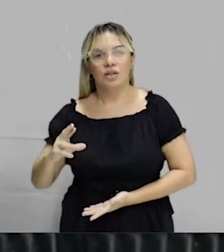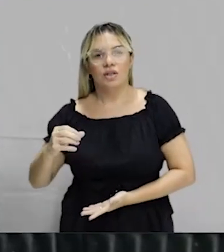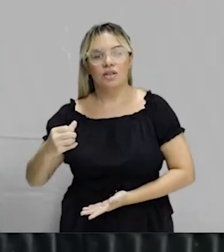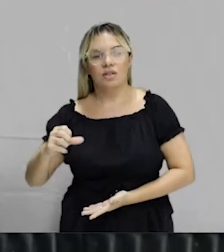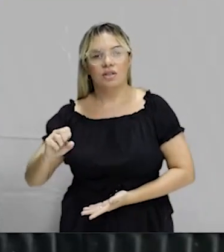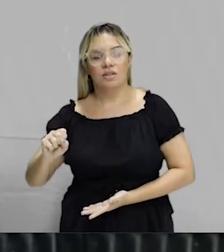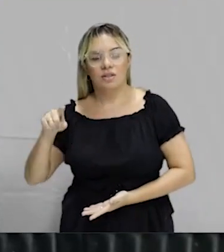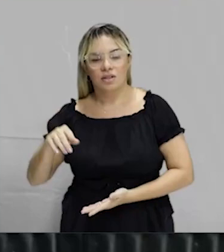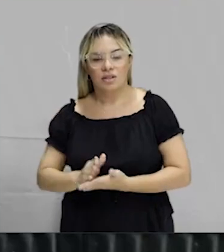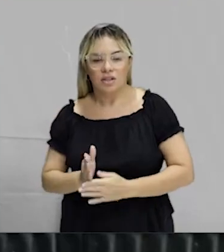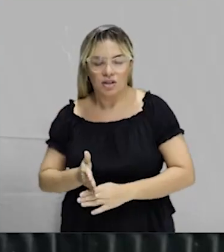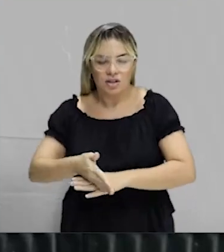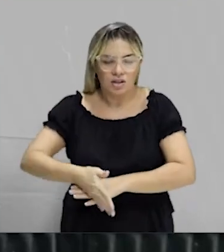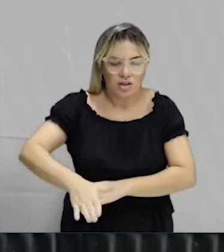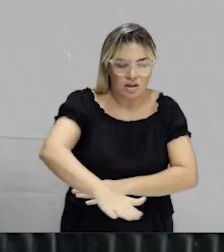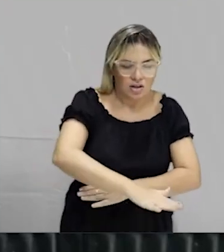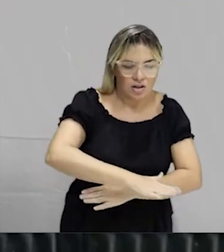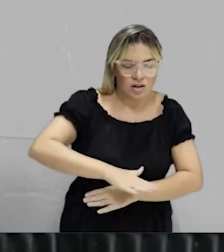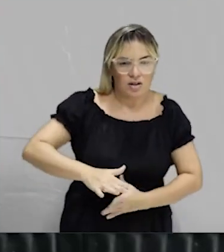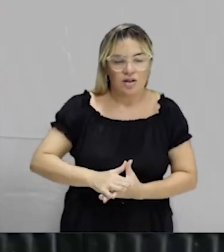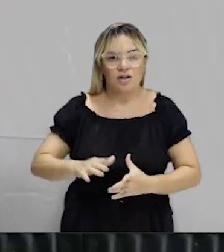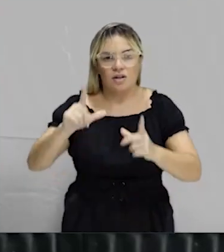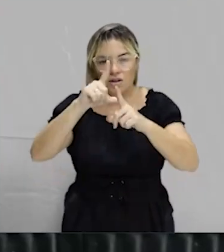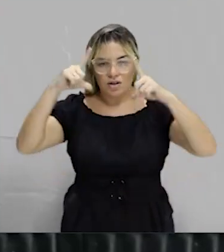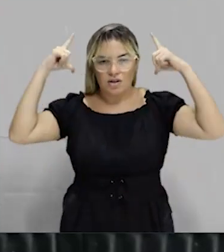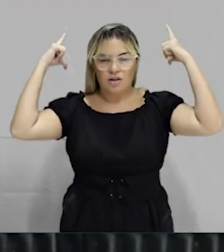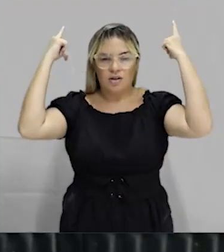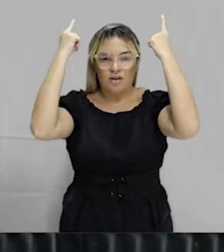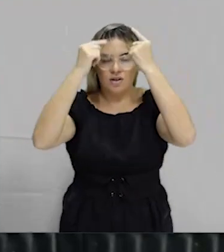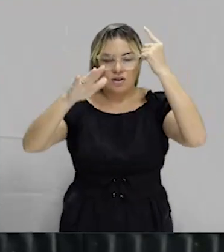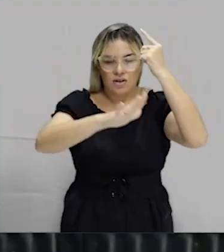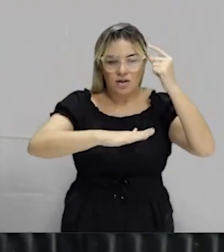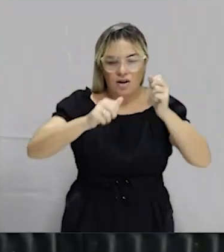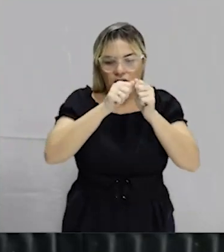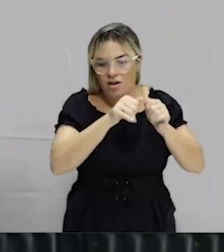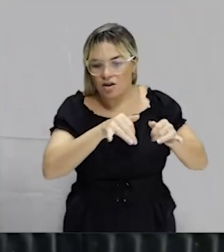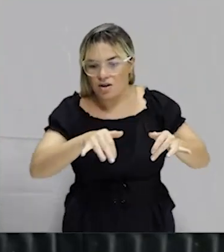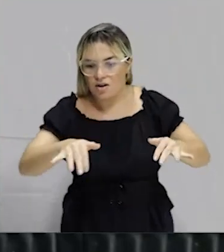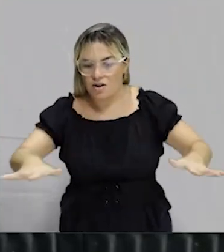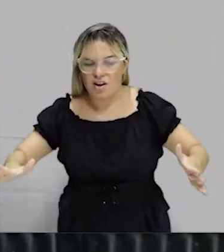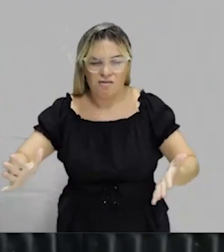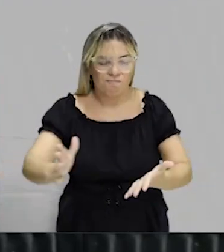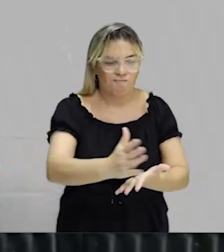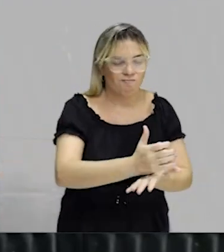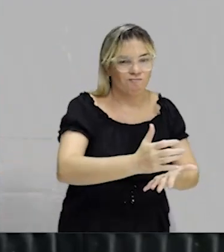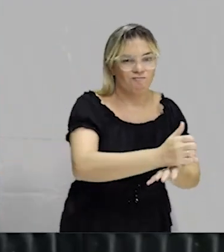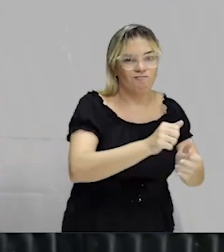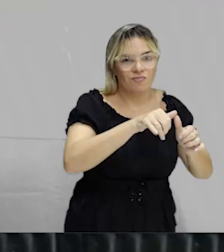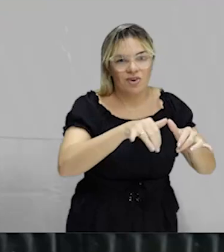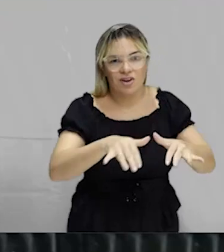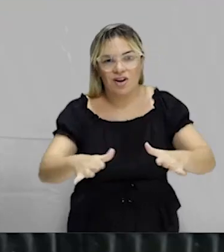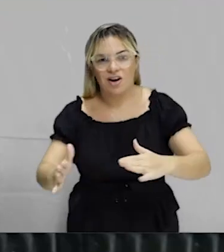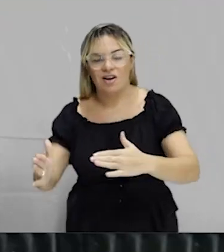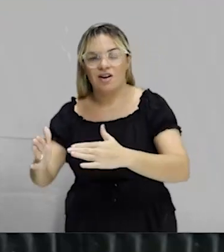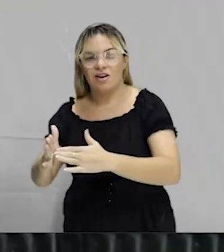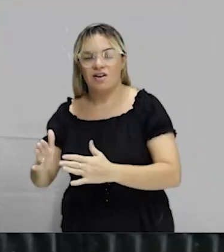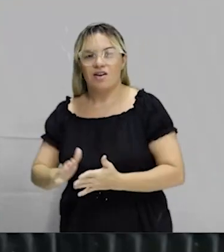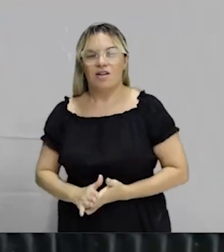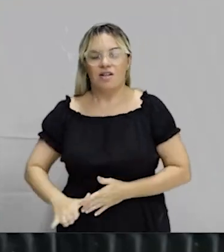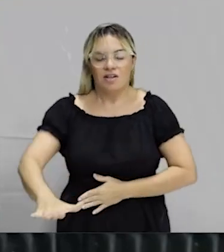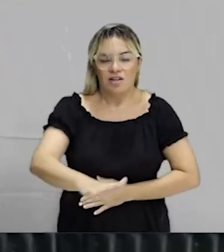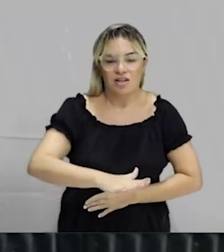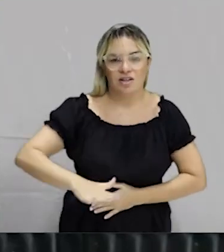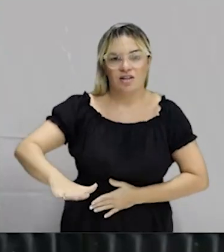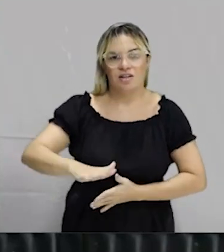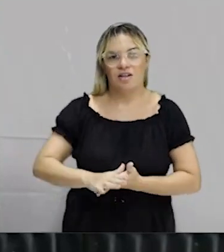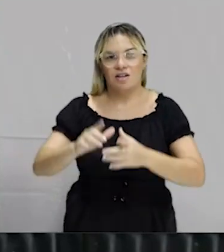invadir a Grécia, ocupar territórios gregos, expandir o domínio até o território grego, nós temos